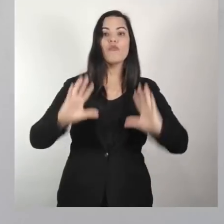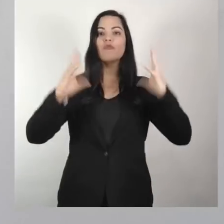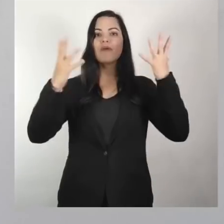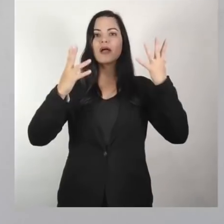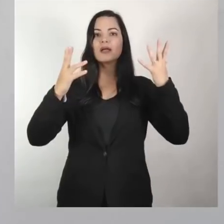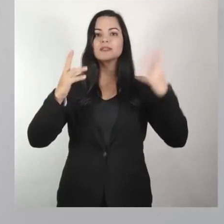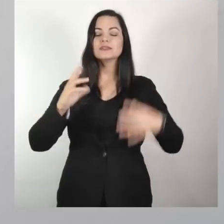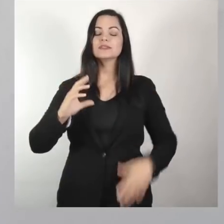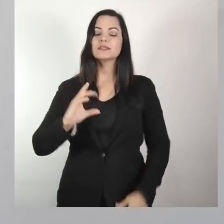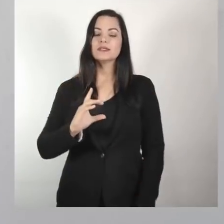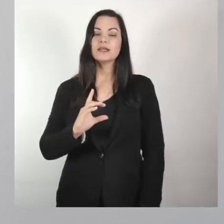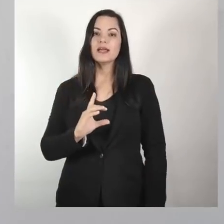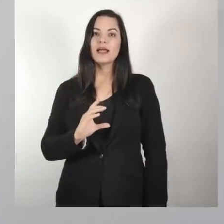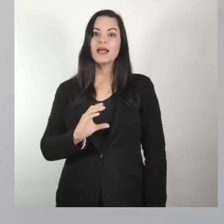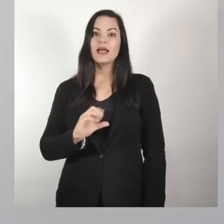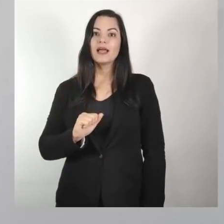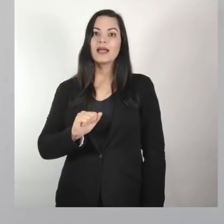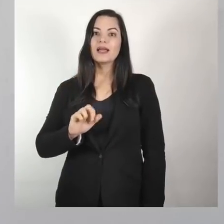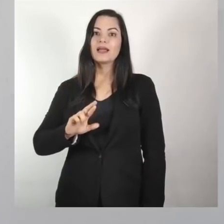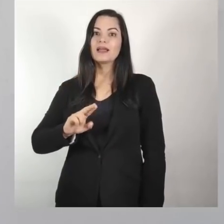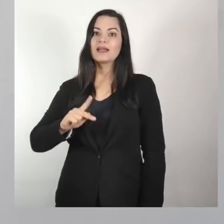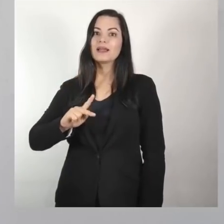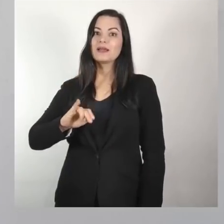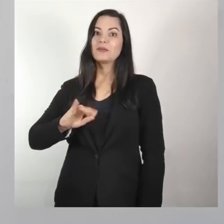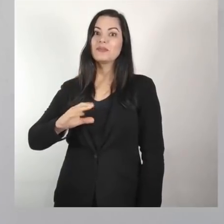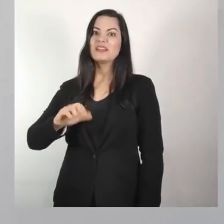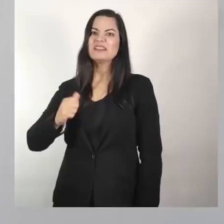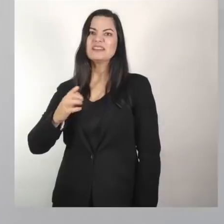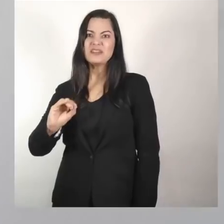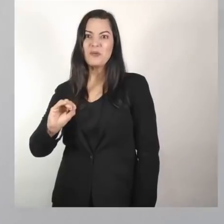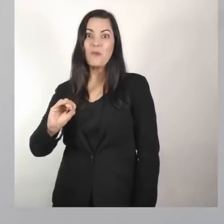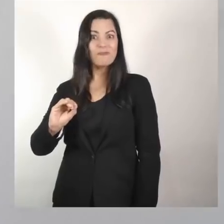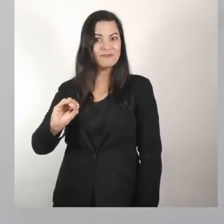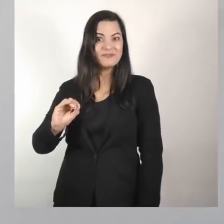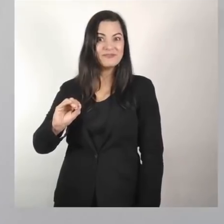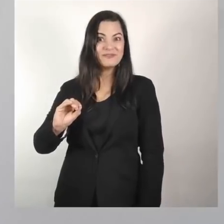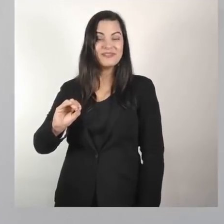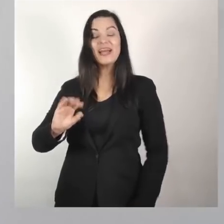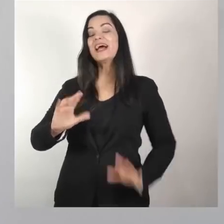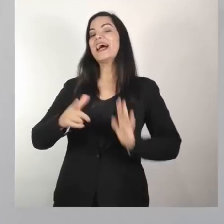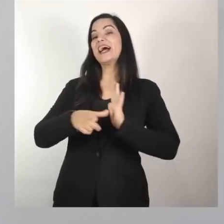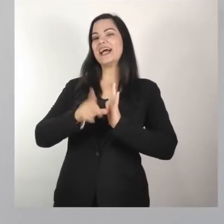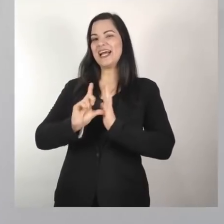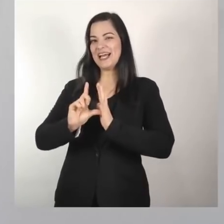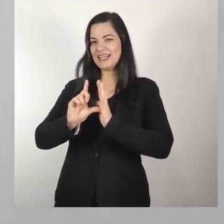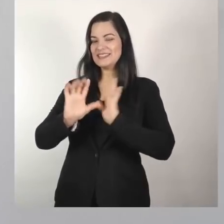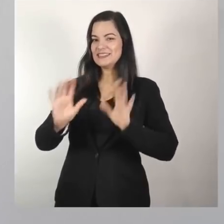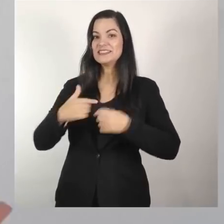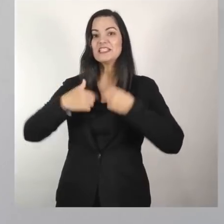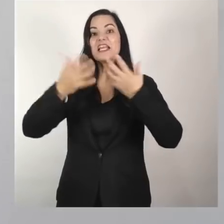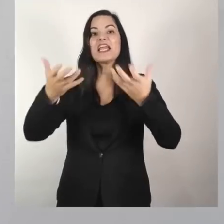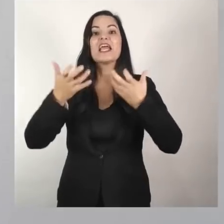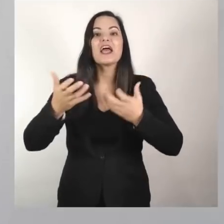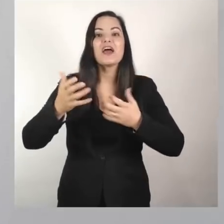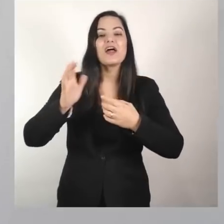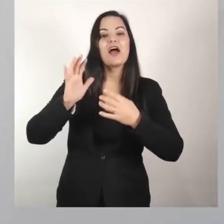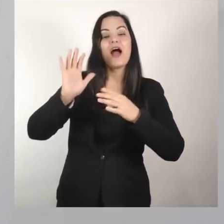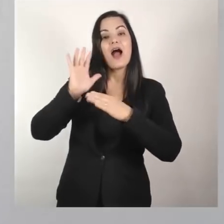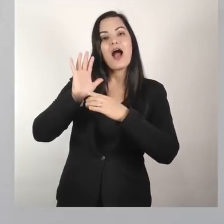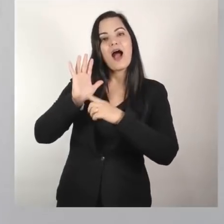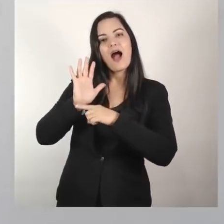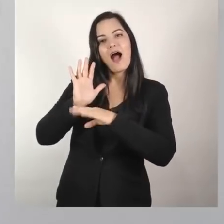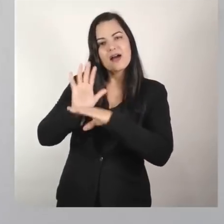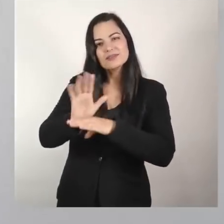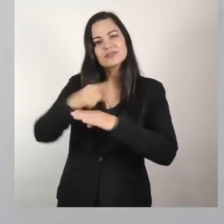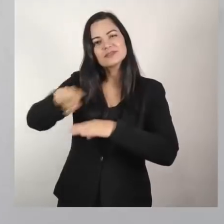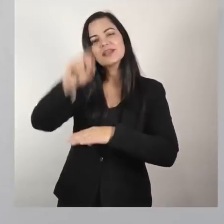Então, antes de te explicar um pouquinho sobre essa festa, a Pro gostaria de lembrar que essas